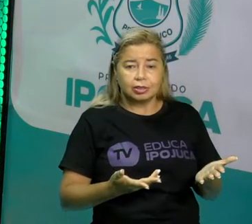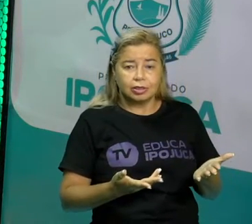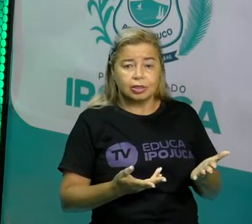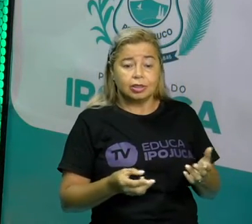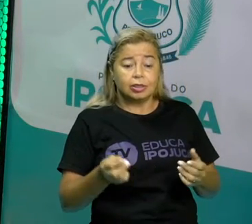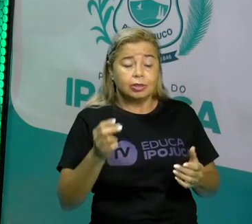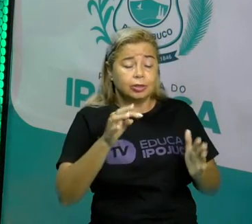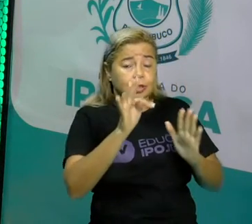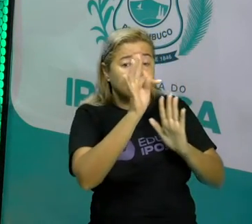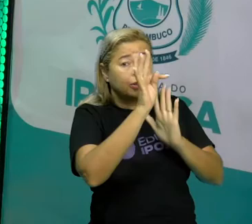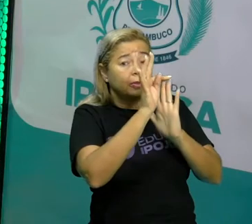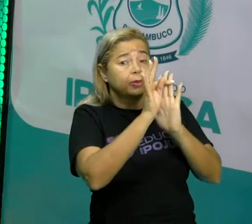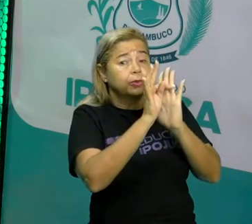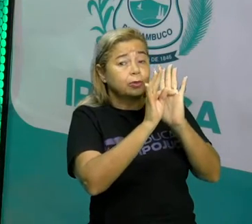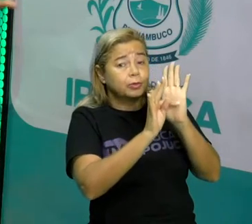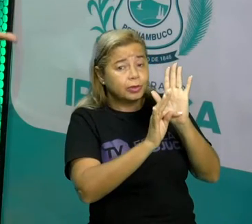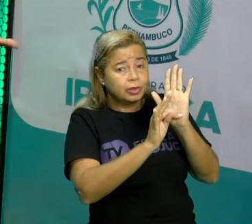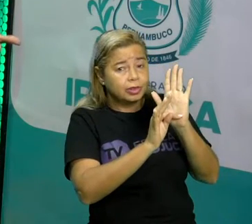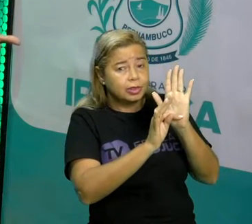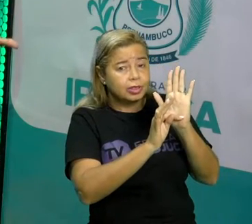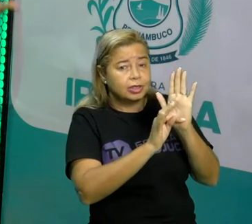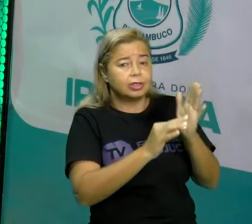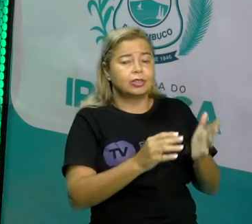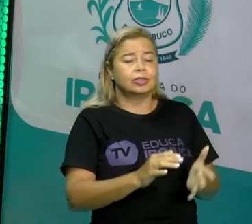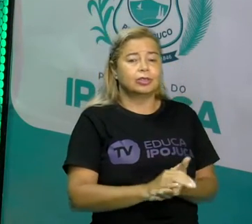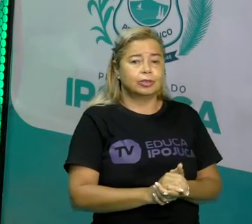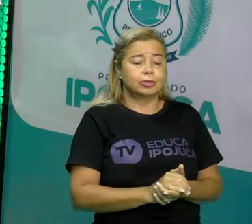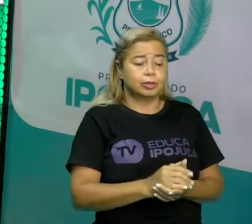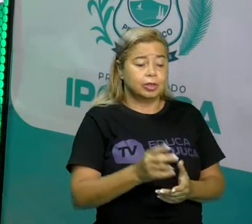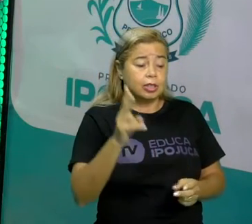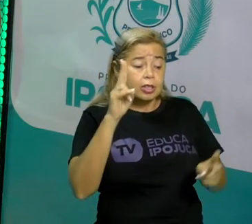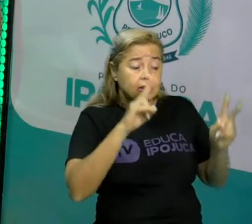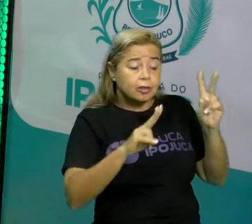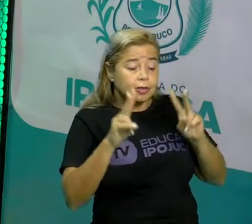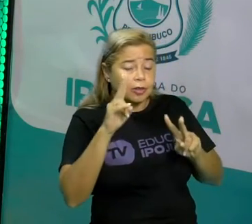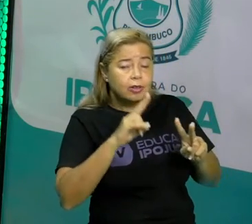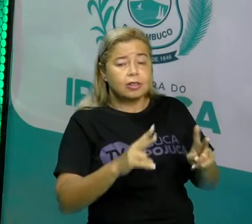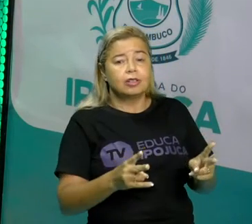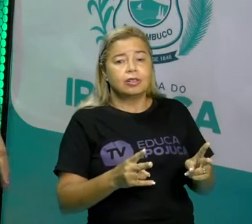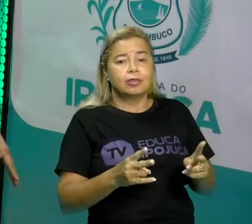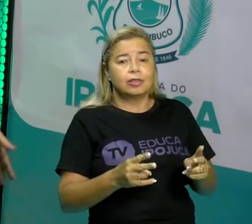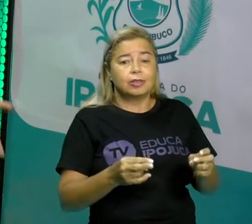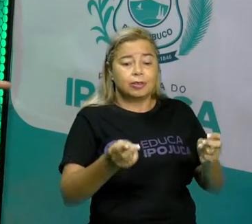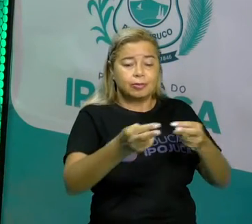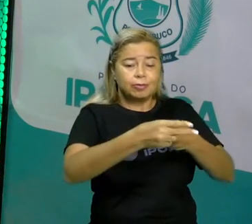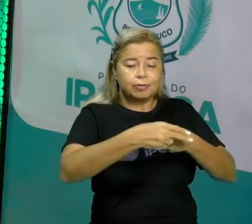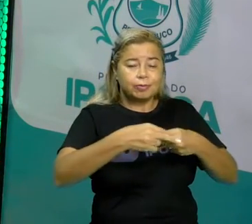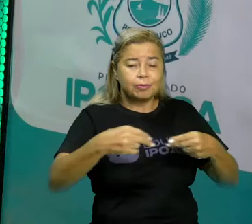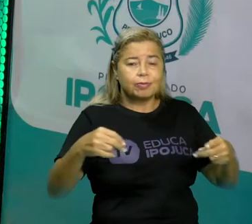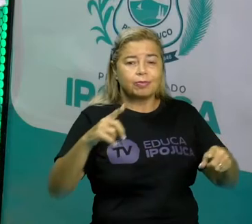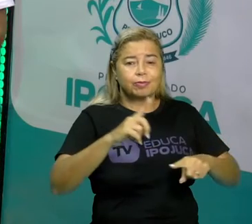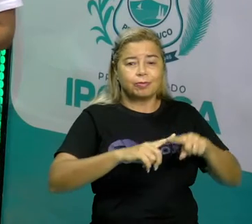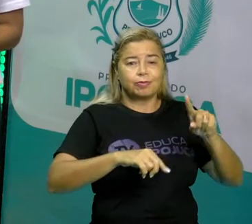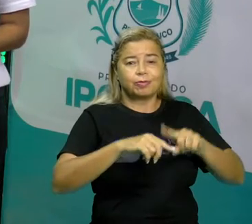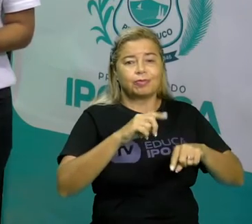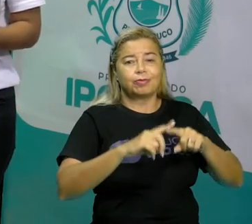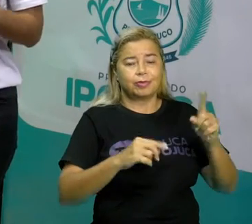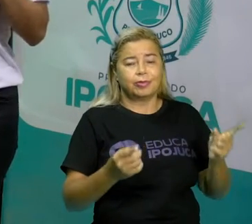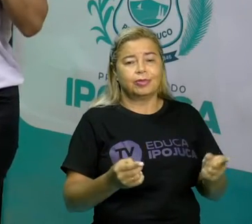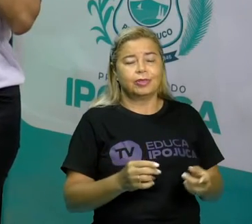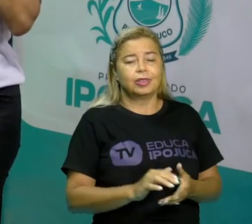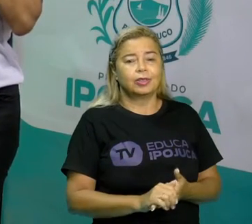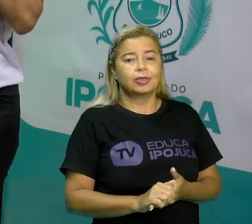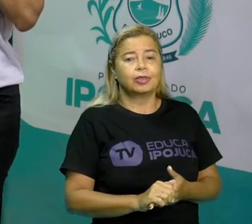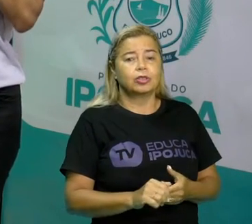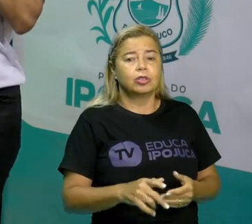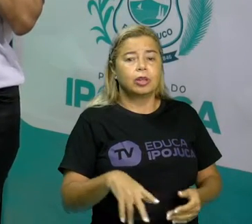você está lendo, está querendo dizer. São recursos visuais. Então, é muito importante que a gente entenda.